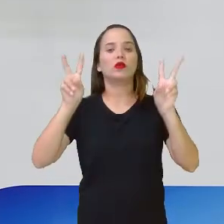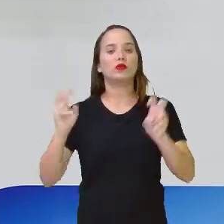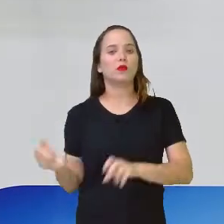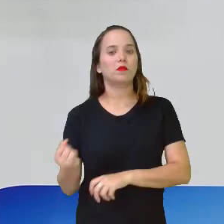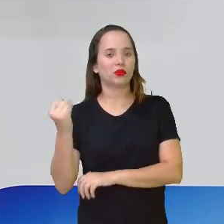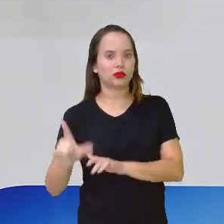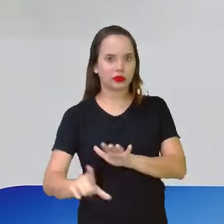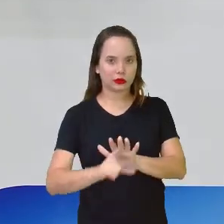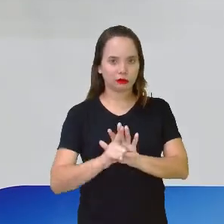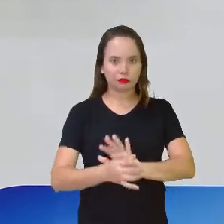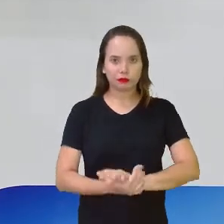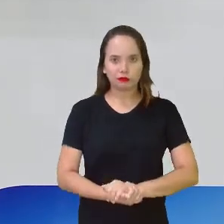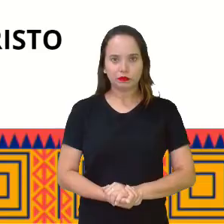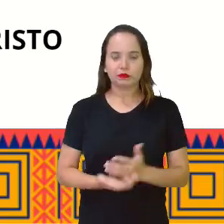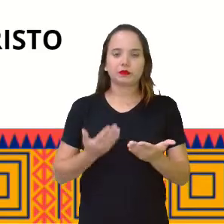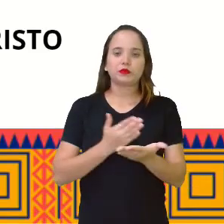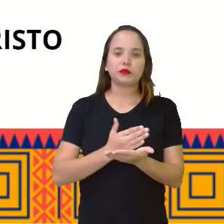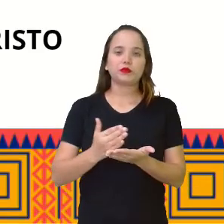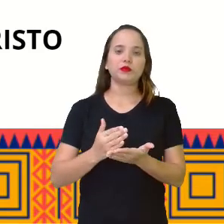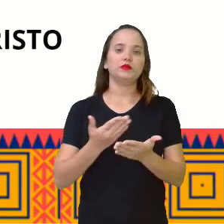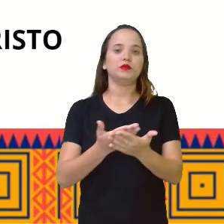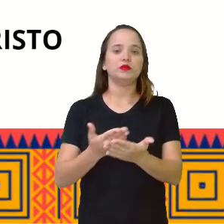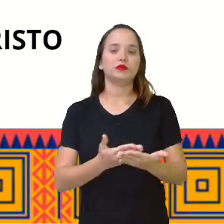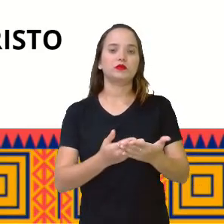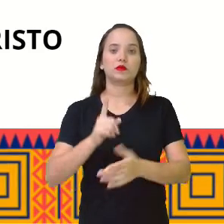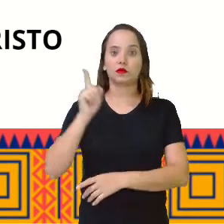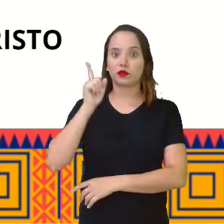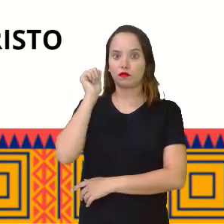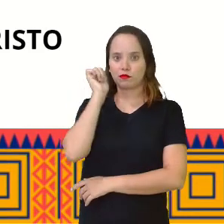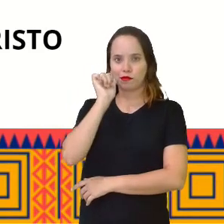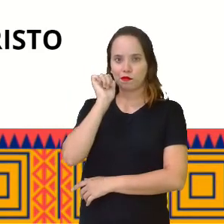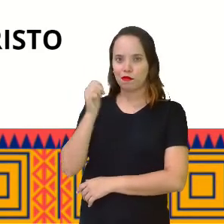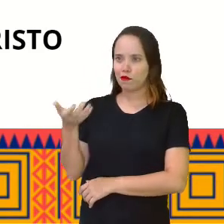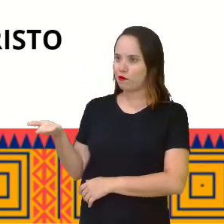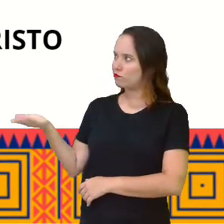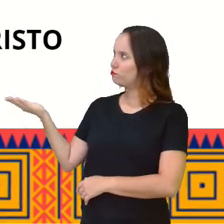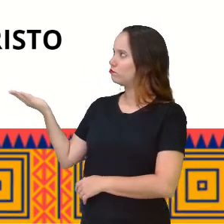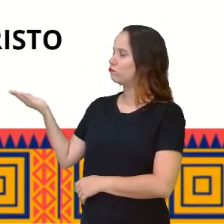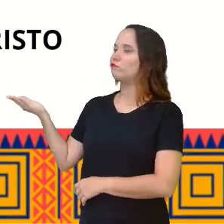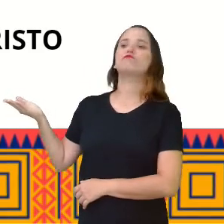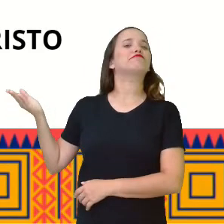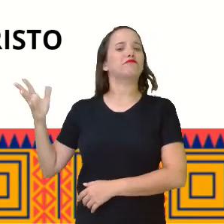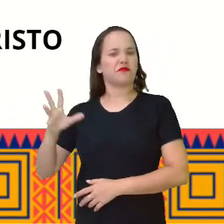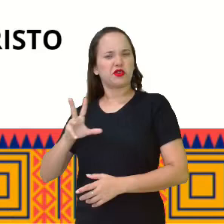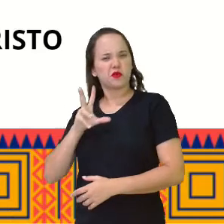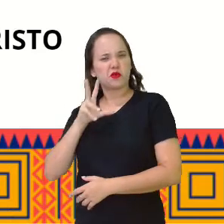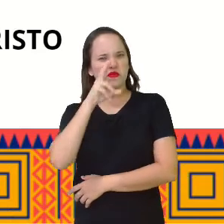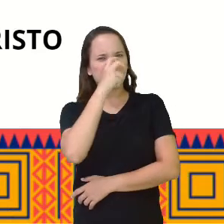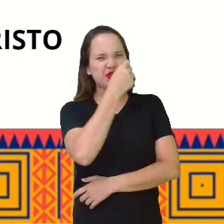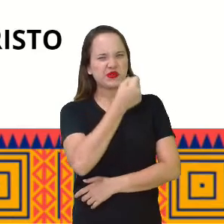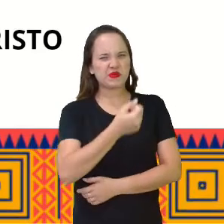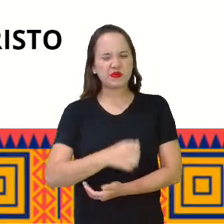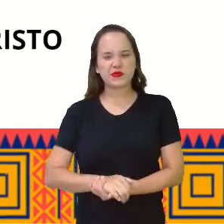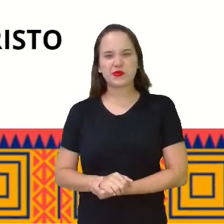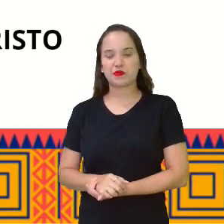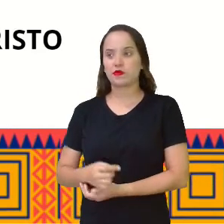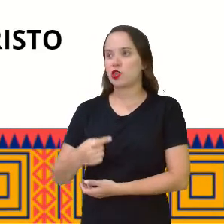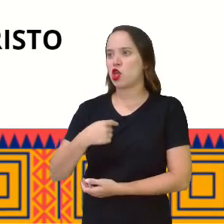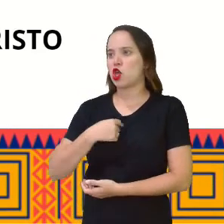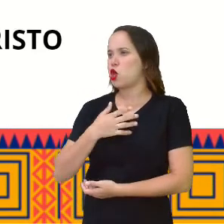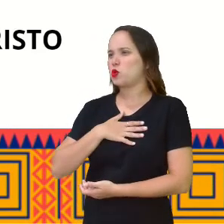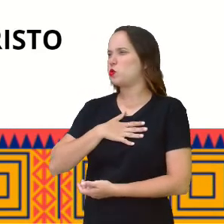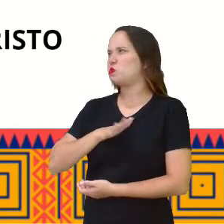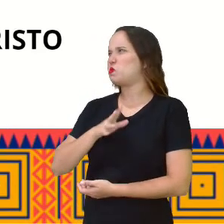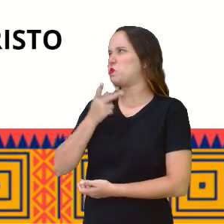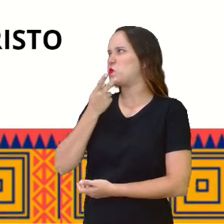Vamos lá. Começamos nossa aula com essa mulher que é uma potência. Não posso nem chamá-la de